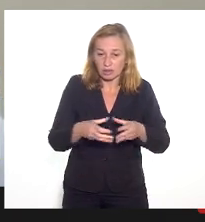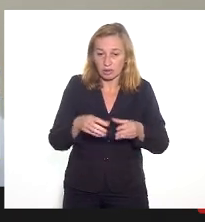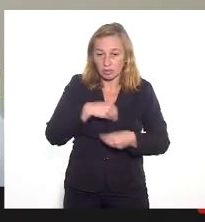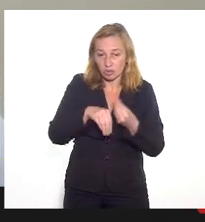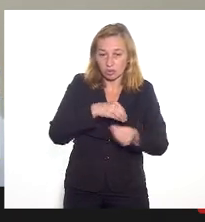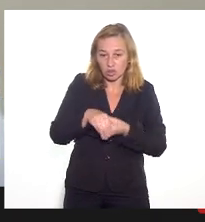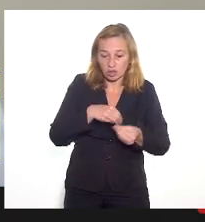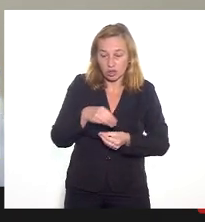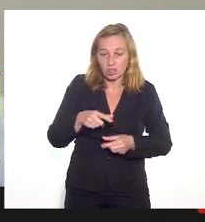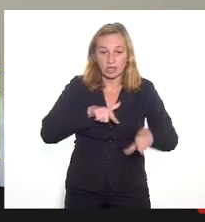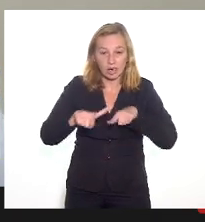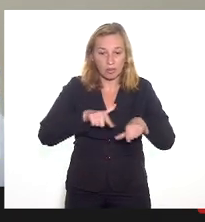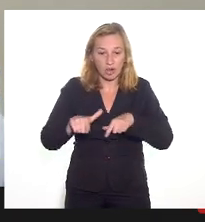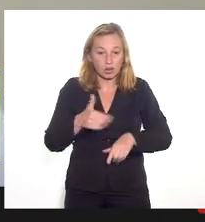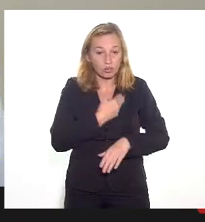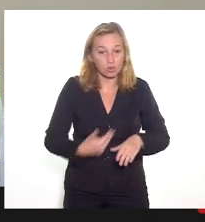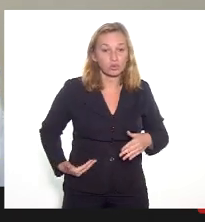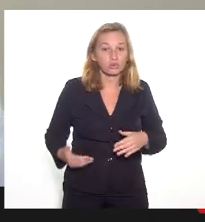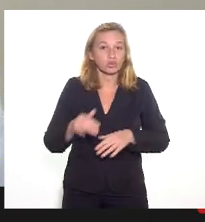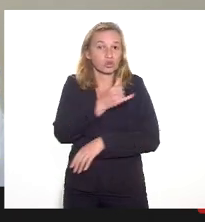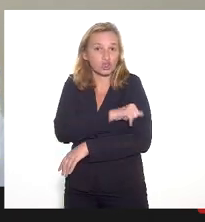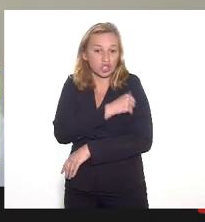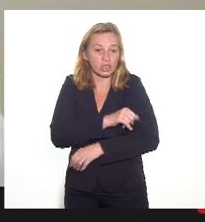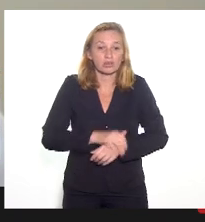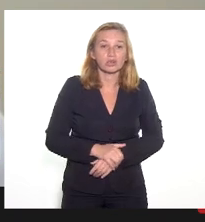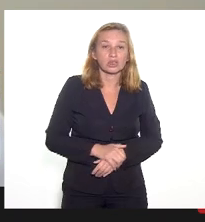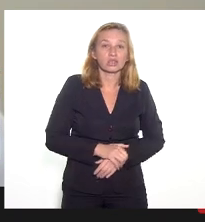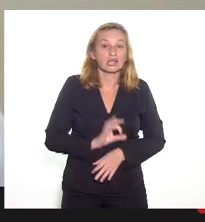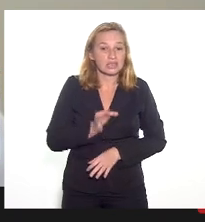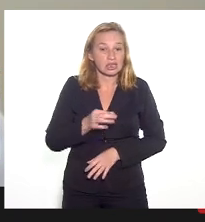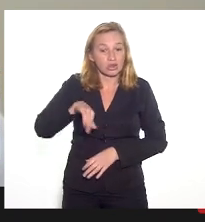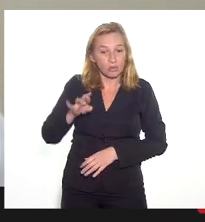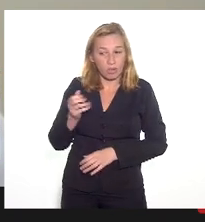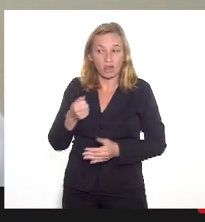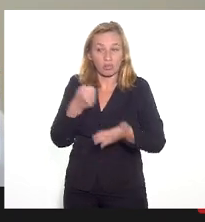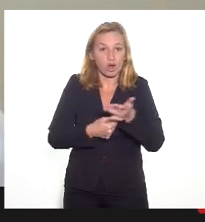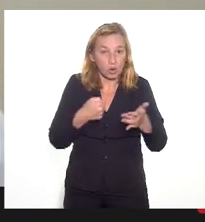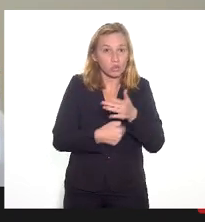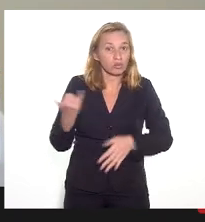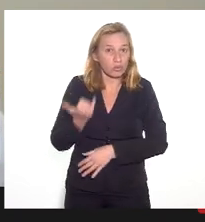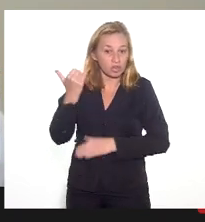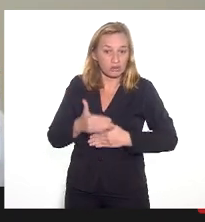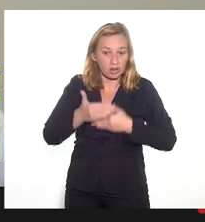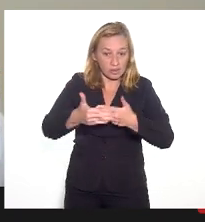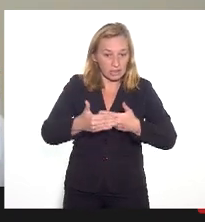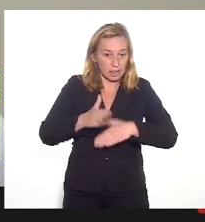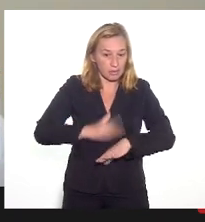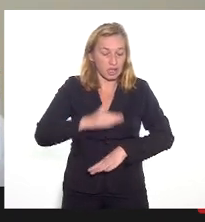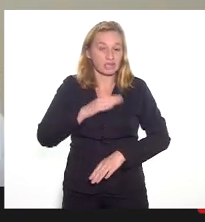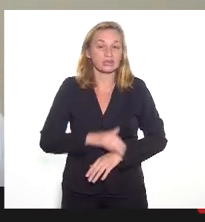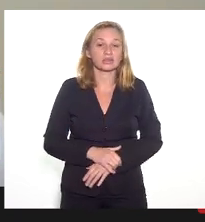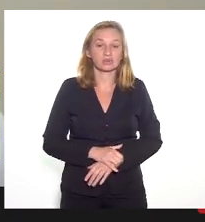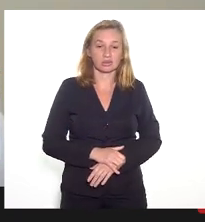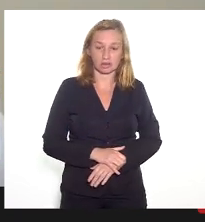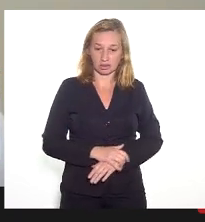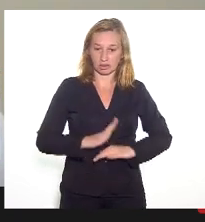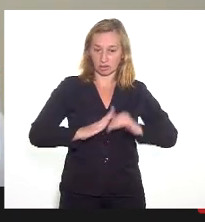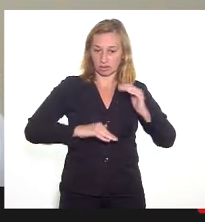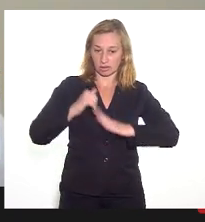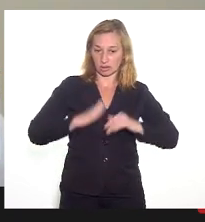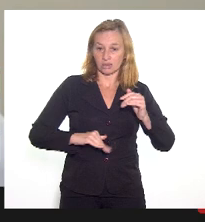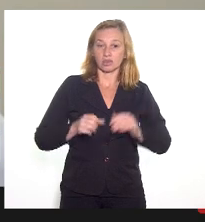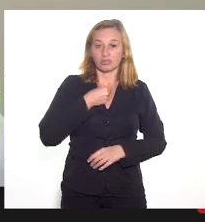Serviço Público no Rio de Janeiro. Nós lançamos recentemente, mas é claro, Mário, é uma luta importante tentar avançar na profissionalização de